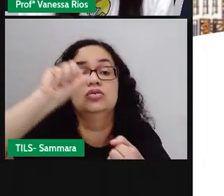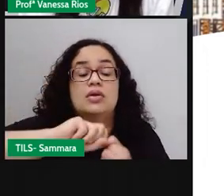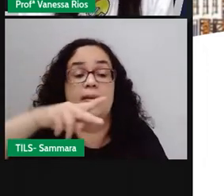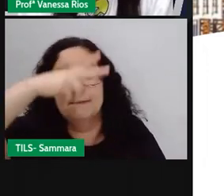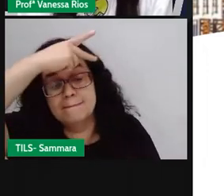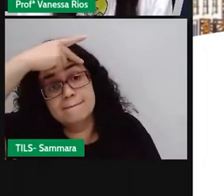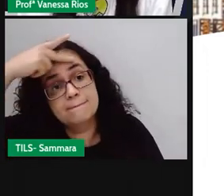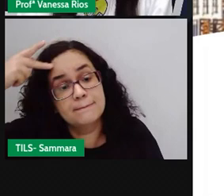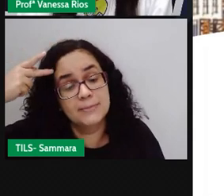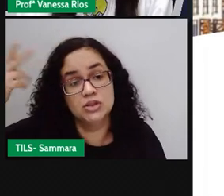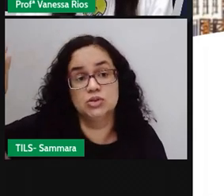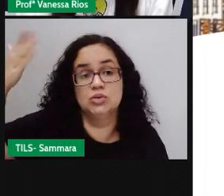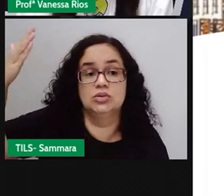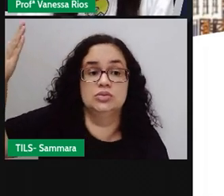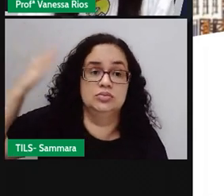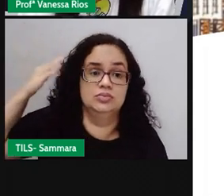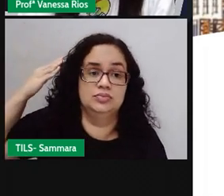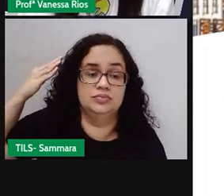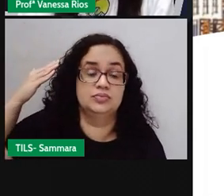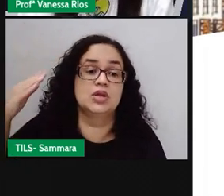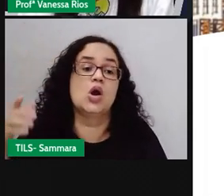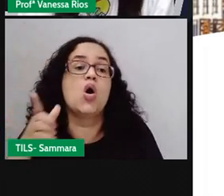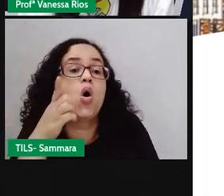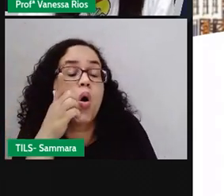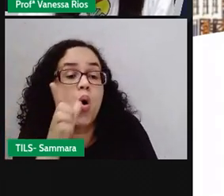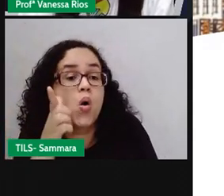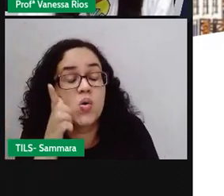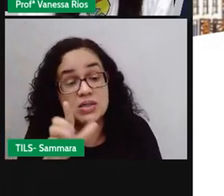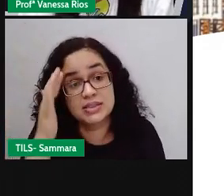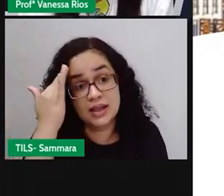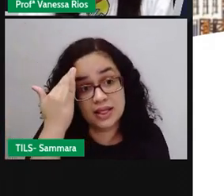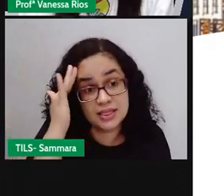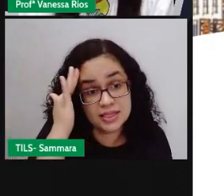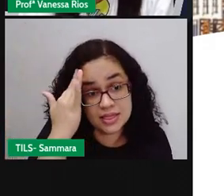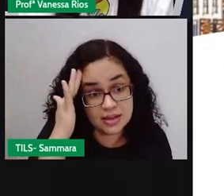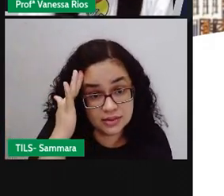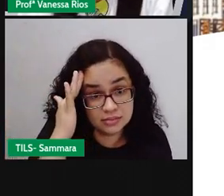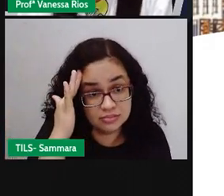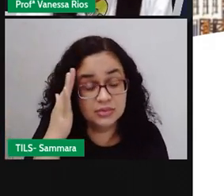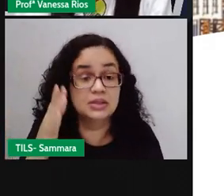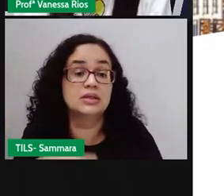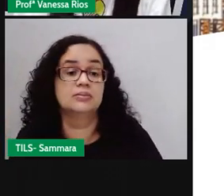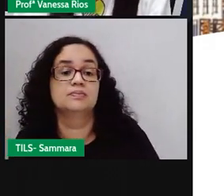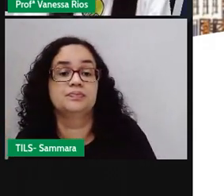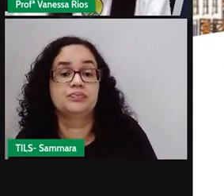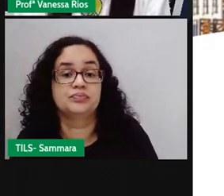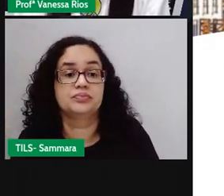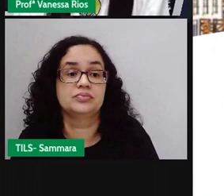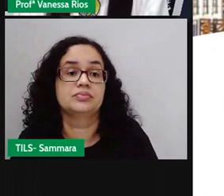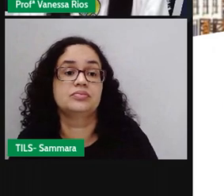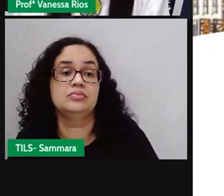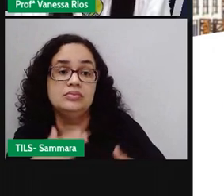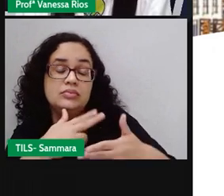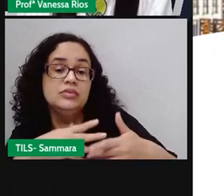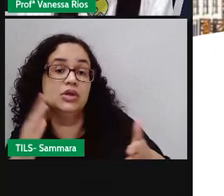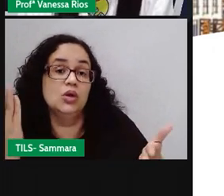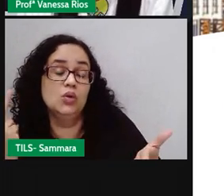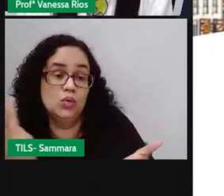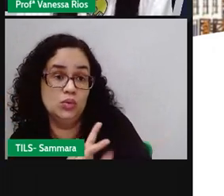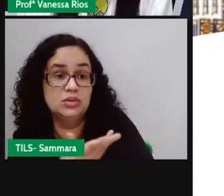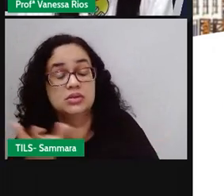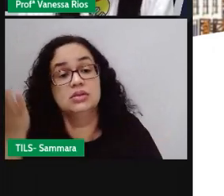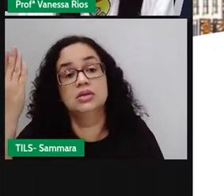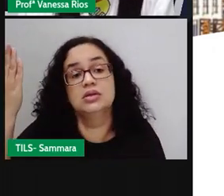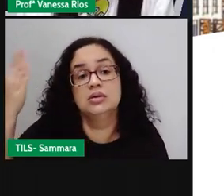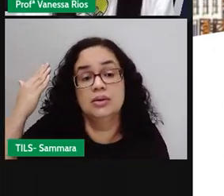pelas pessoas no passado. Então, a gente consegue entender, né? Consegue compreender as coisas que aconteceram, que